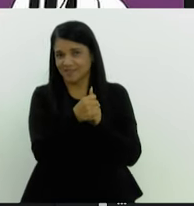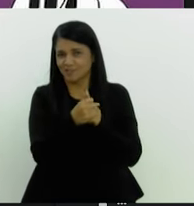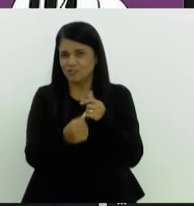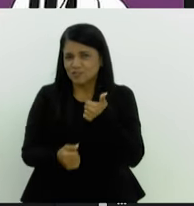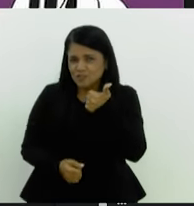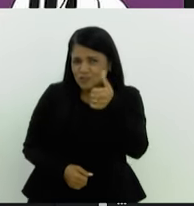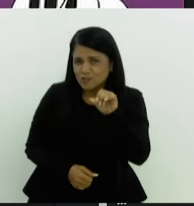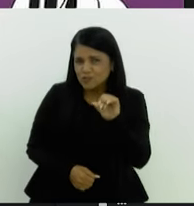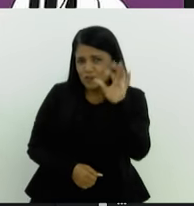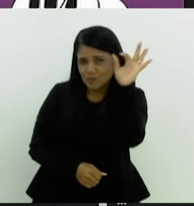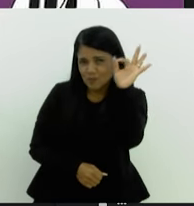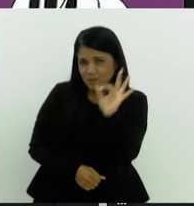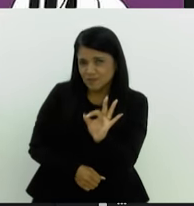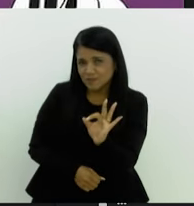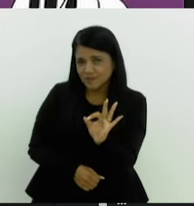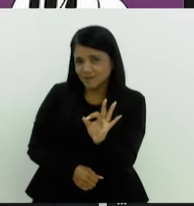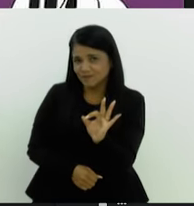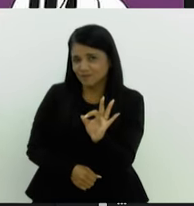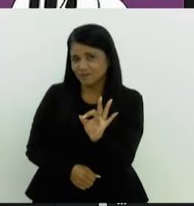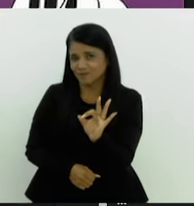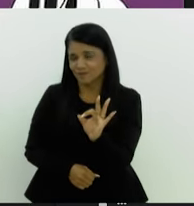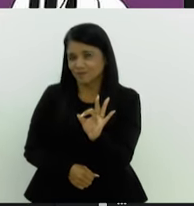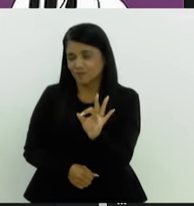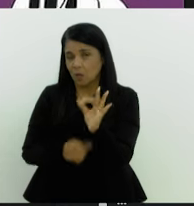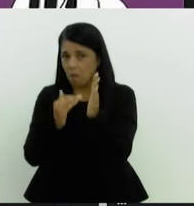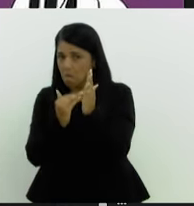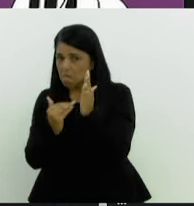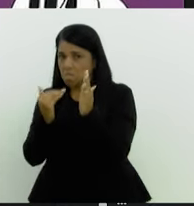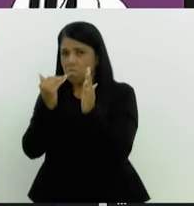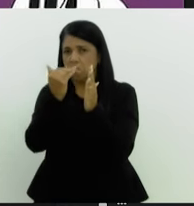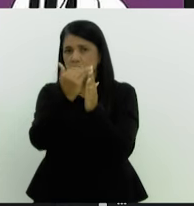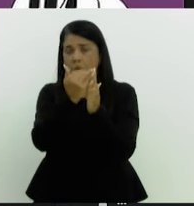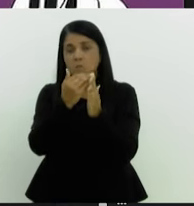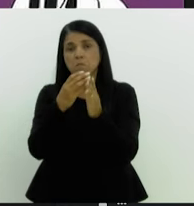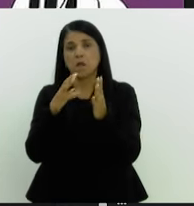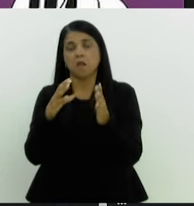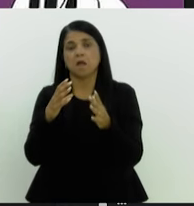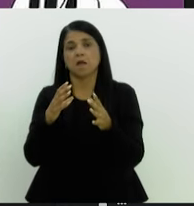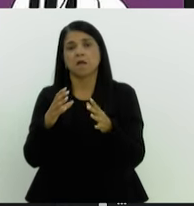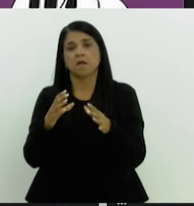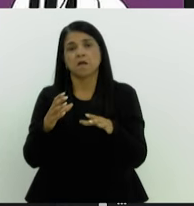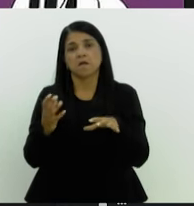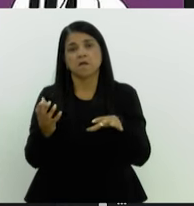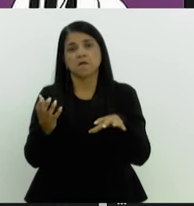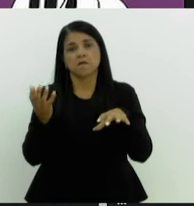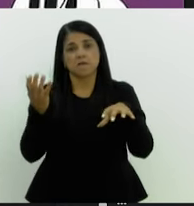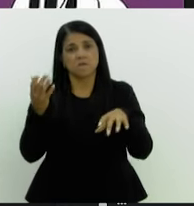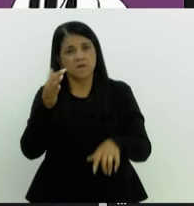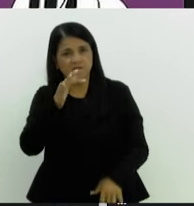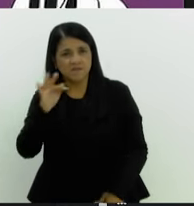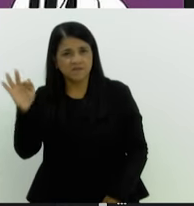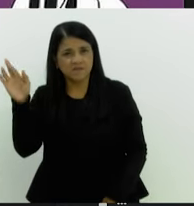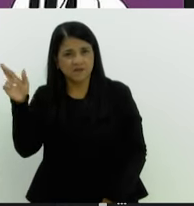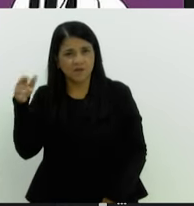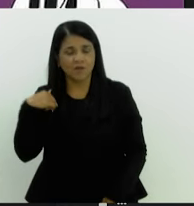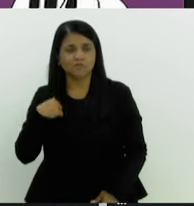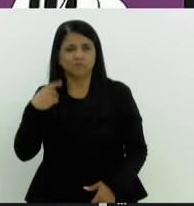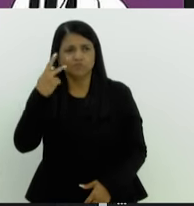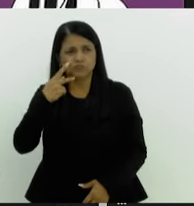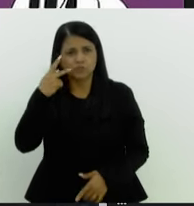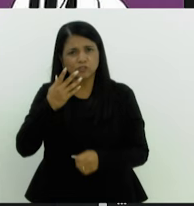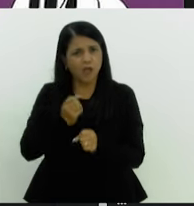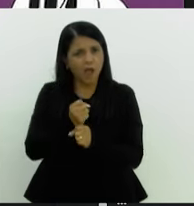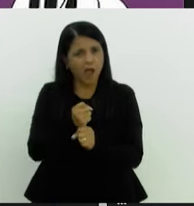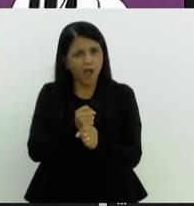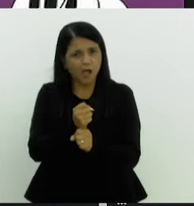18% que é o é o topo atingido pela câmara federal depois de vários anos de políticas afirmativas Ah